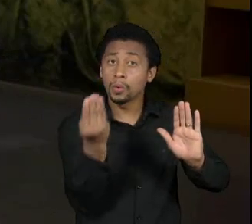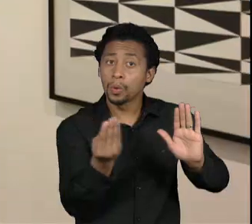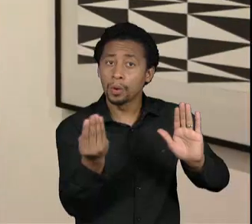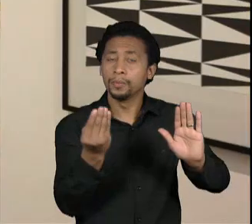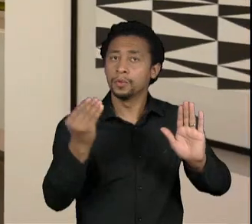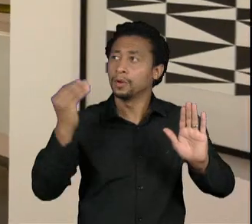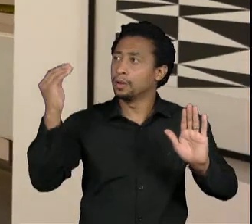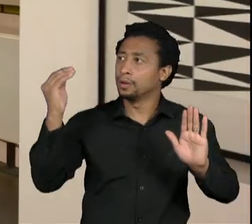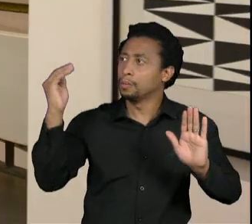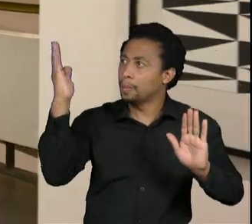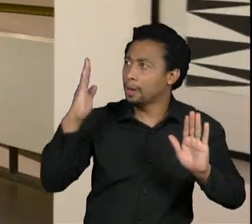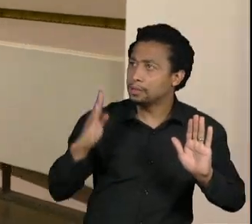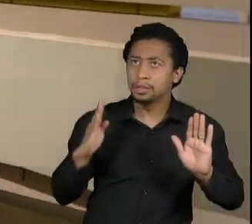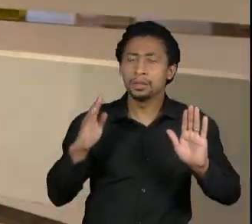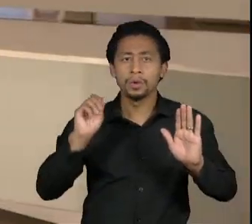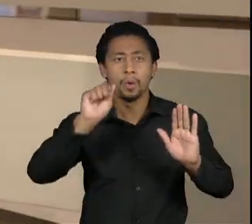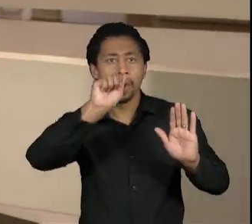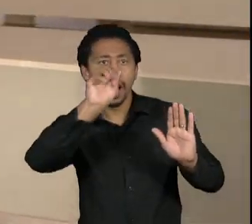museu?